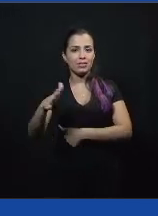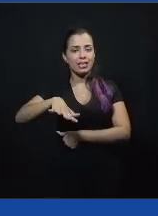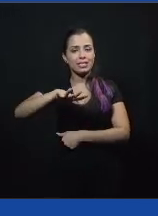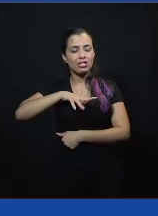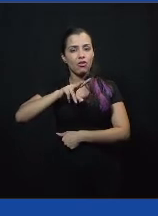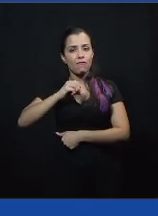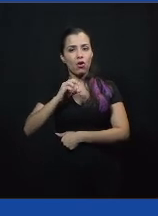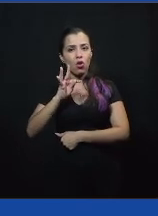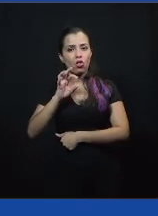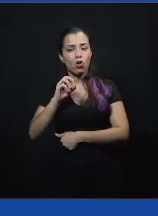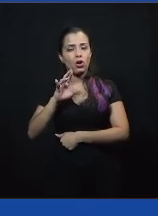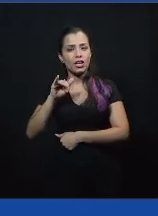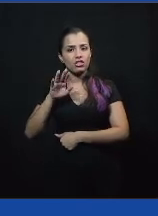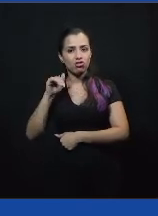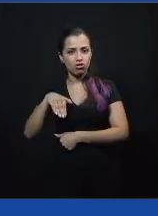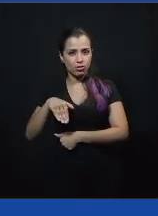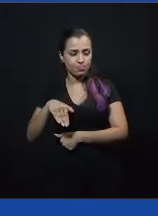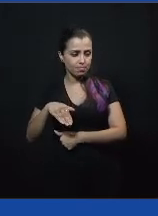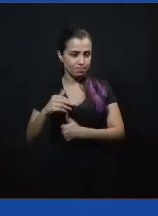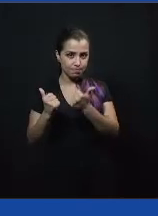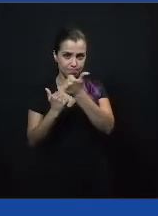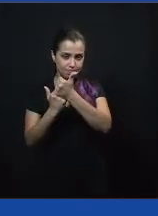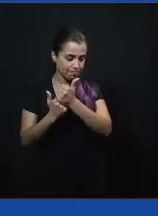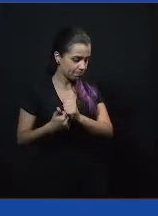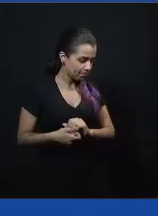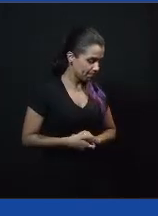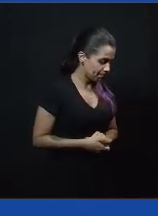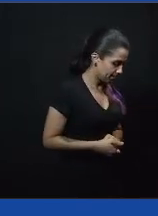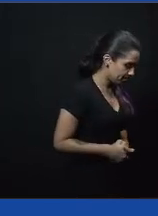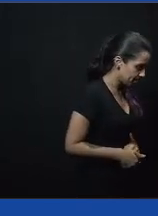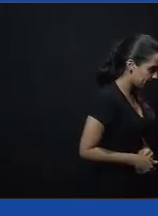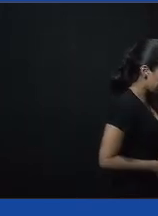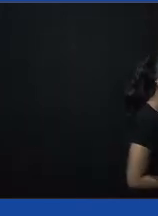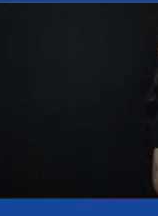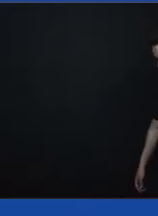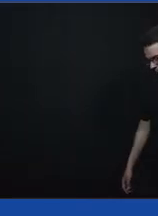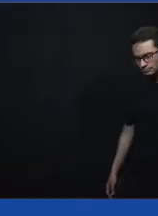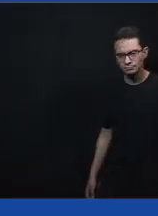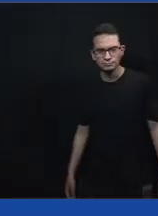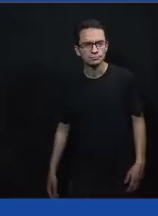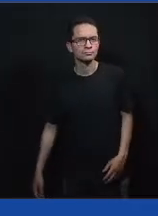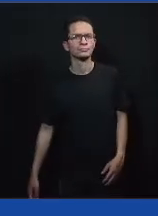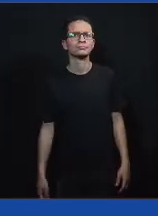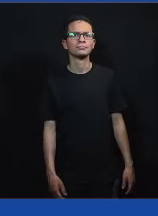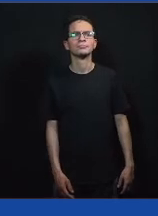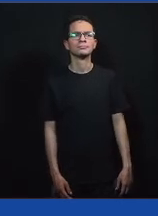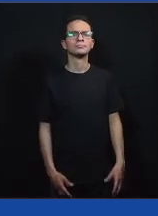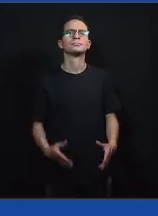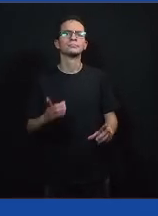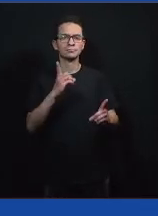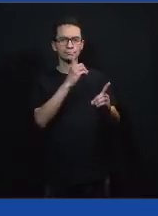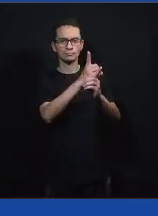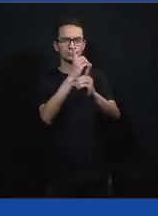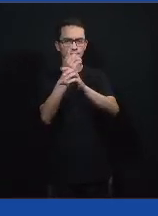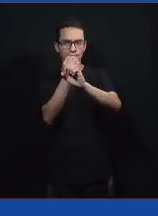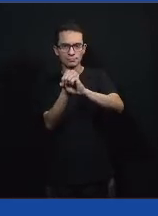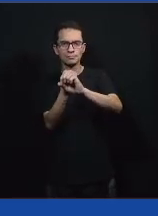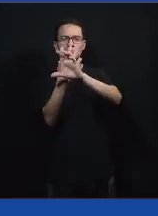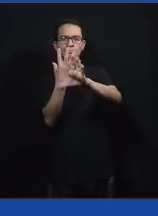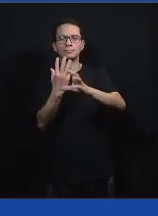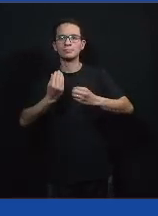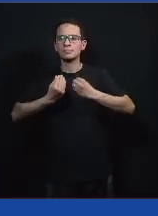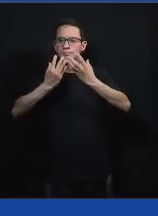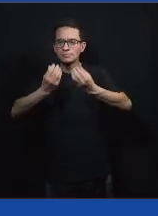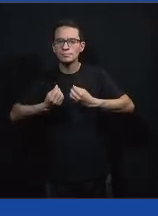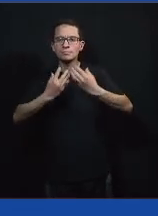ao longo de seis meses a gente conseguiu realizar 18 encontros online que tiveram conteúdos formativos